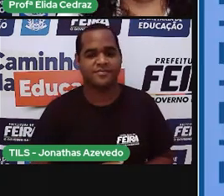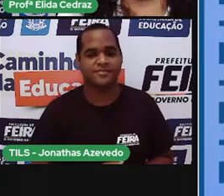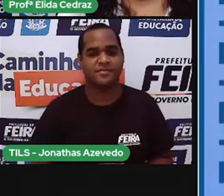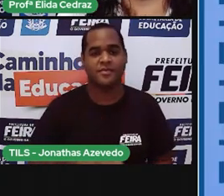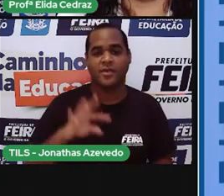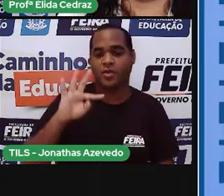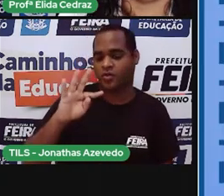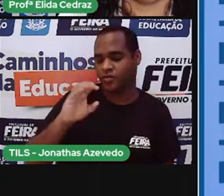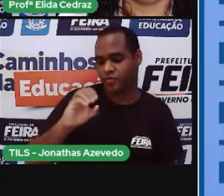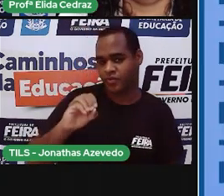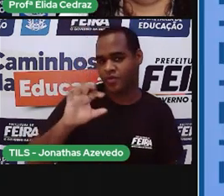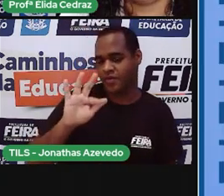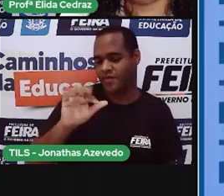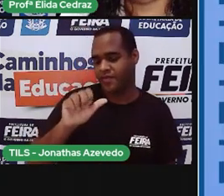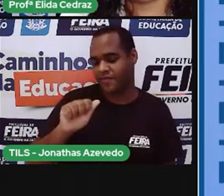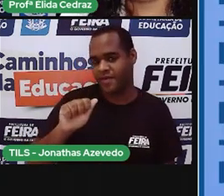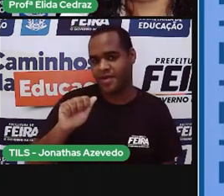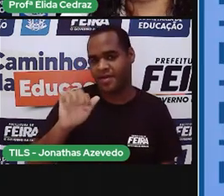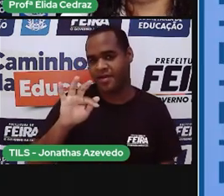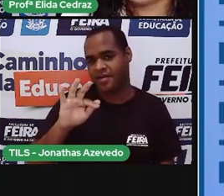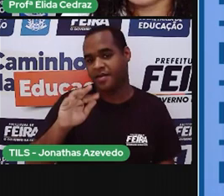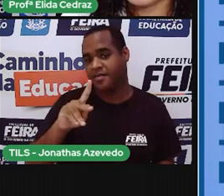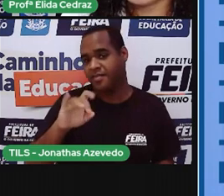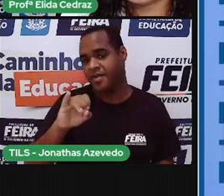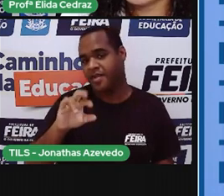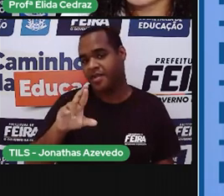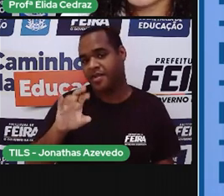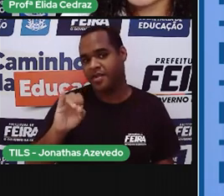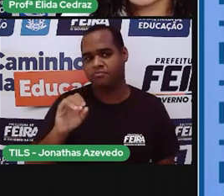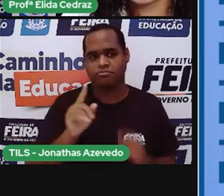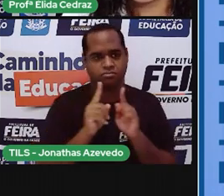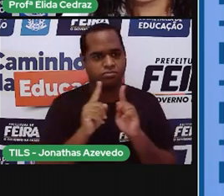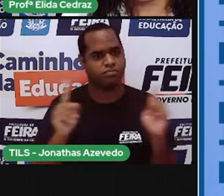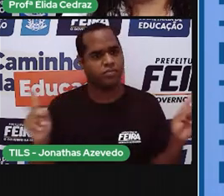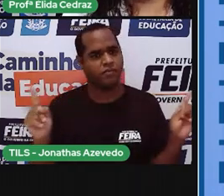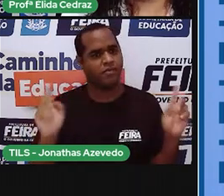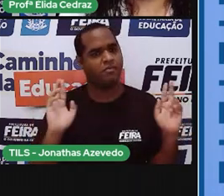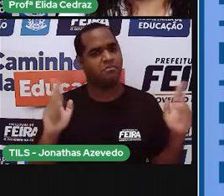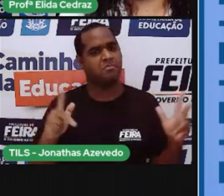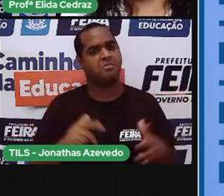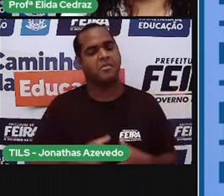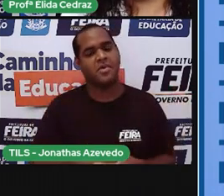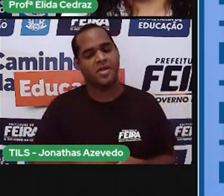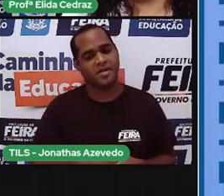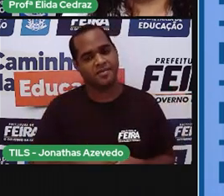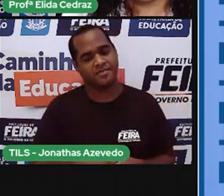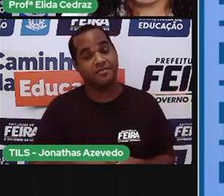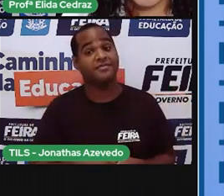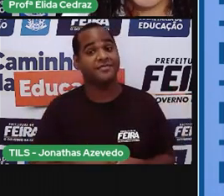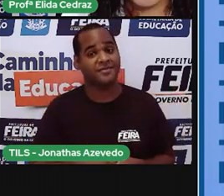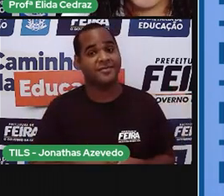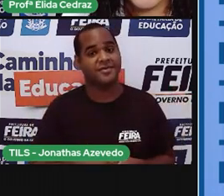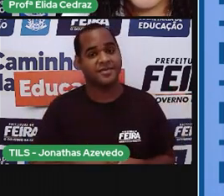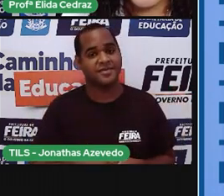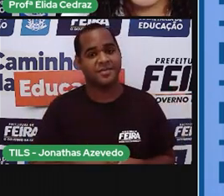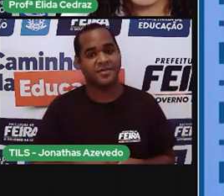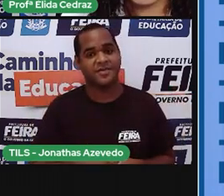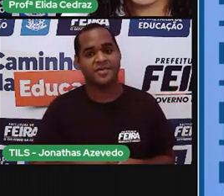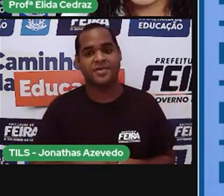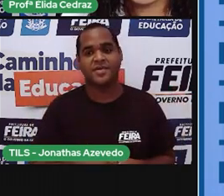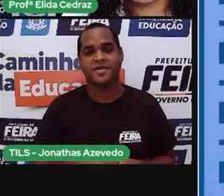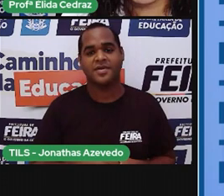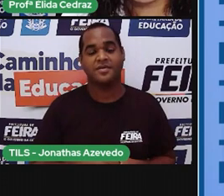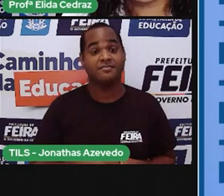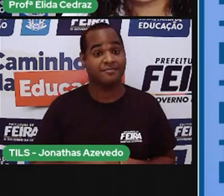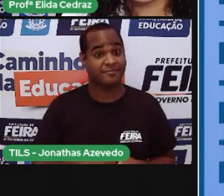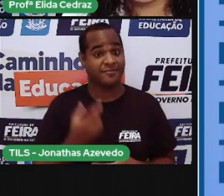Tofapiri. Tofapiri. Nome grande, né, gente? Vamos descobrir qual é